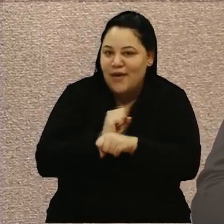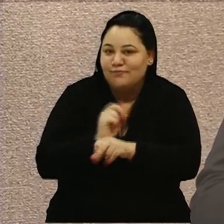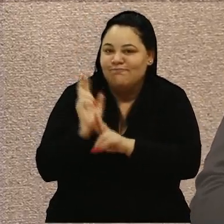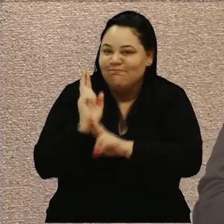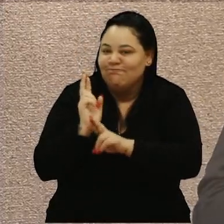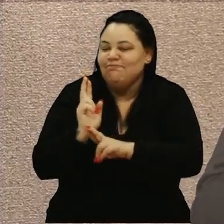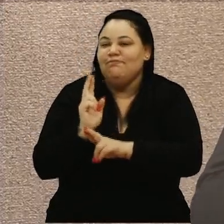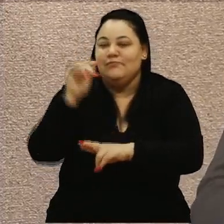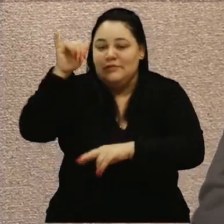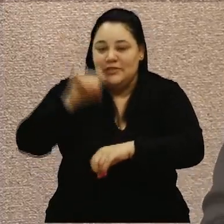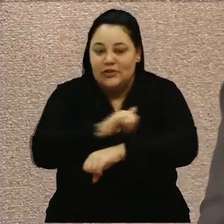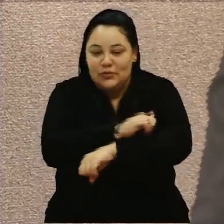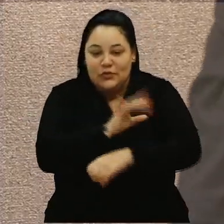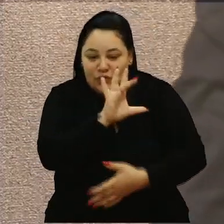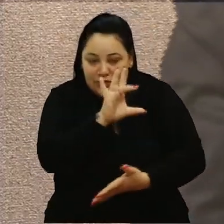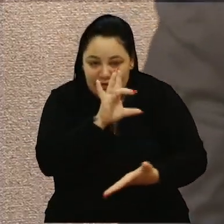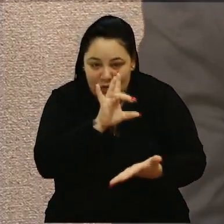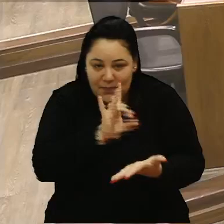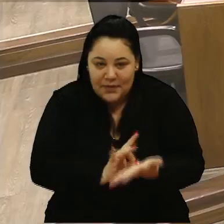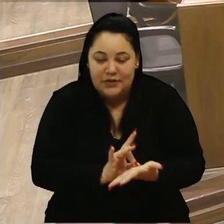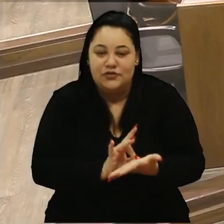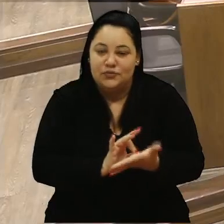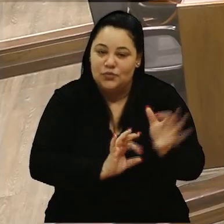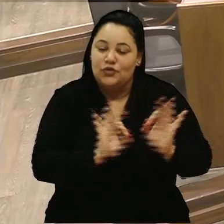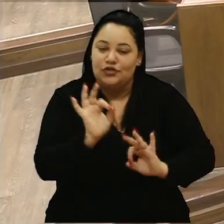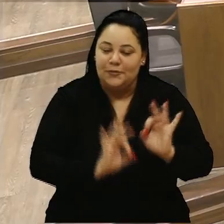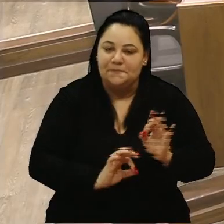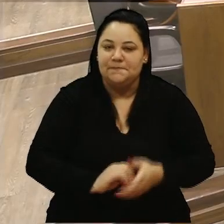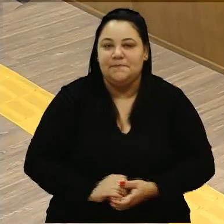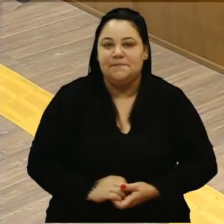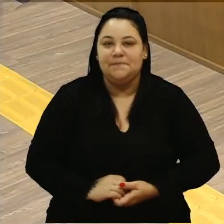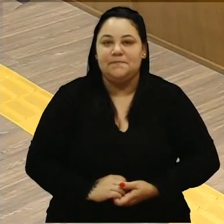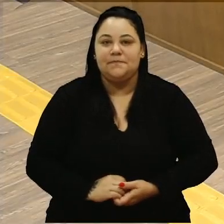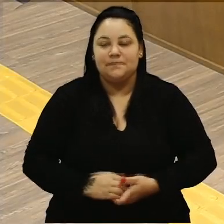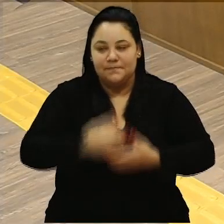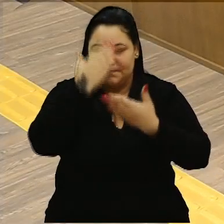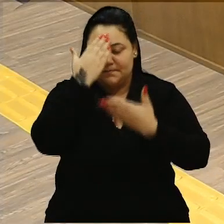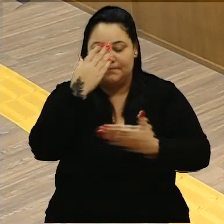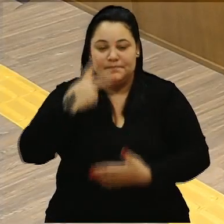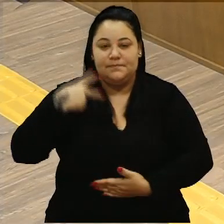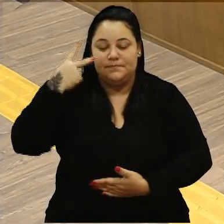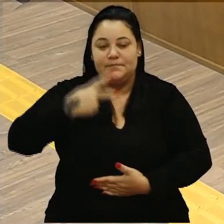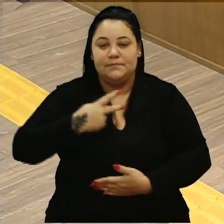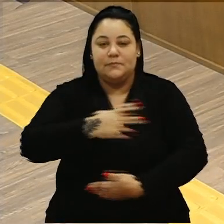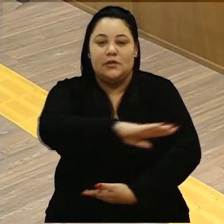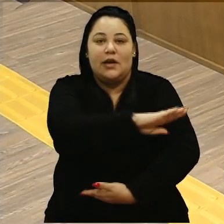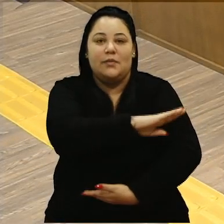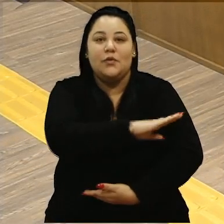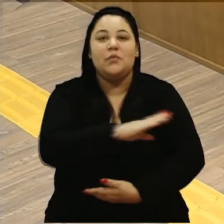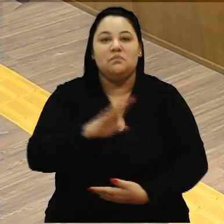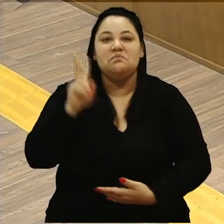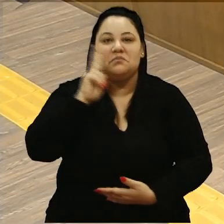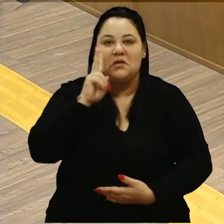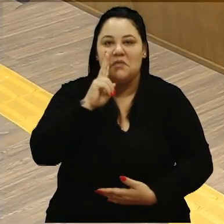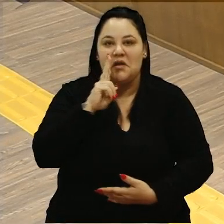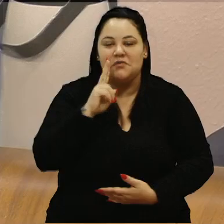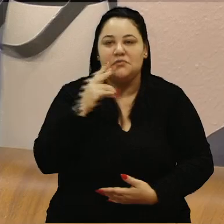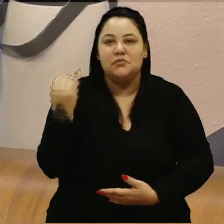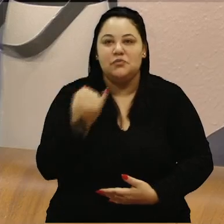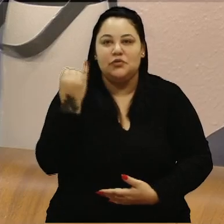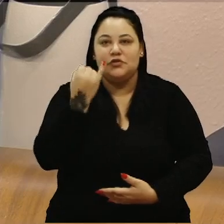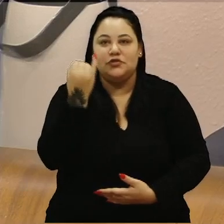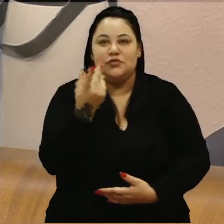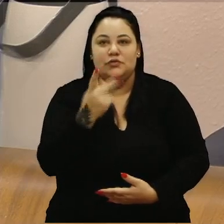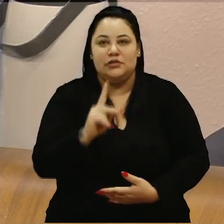aeroporto realmente saia do papel. Muito obrigado. Obrigado, vereador Ramon Teles. Bem lembrado, importante o seu espírito republicano.